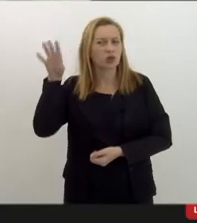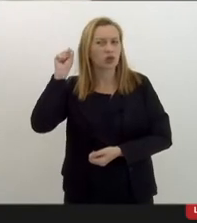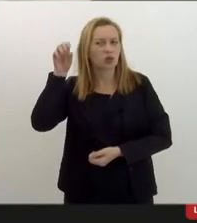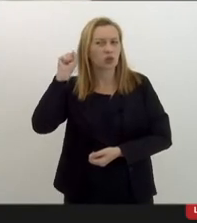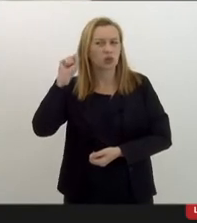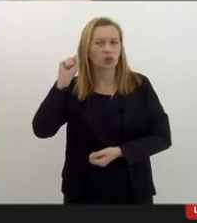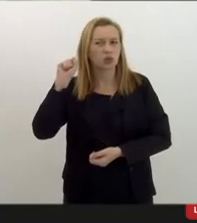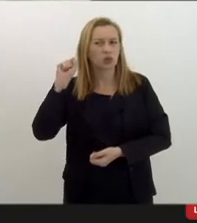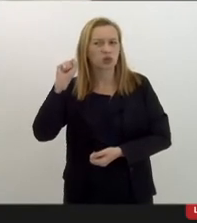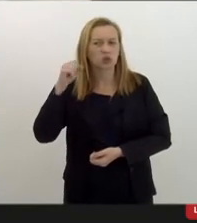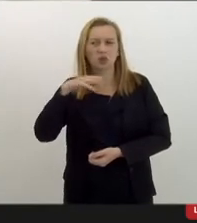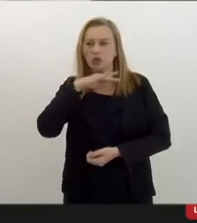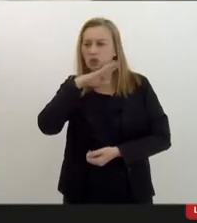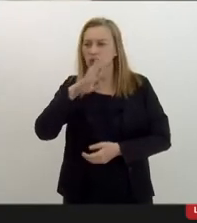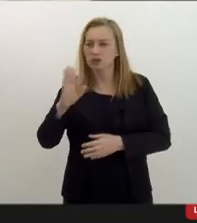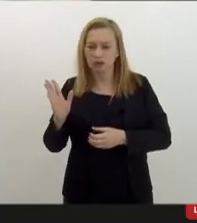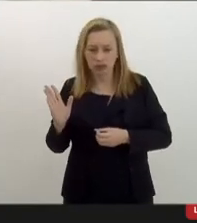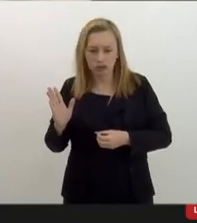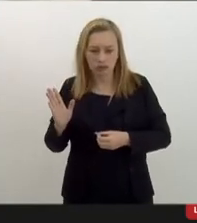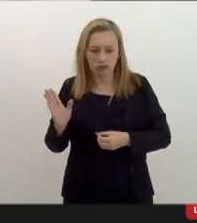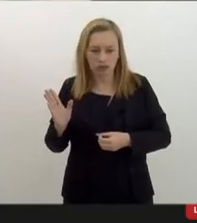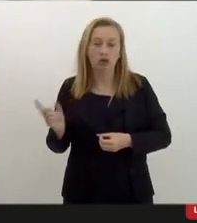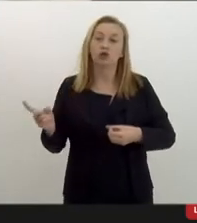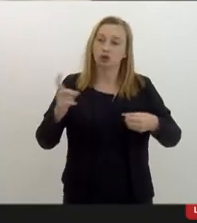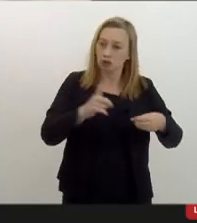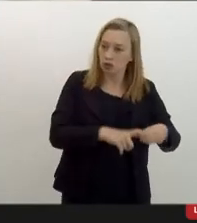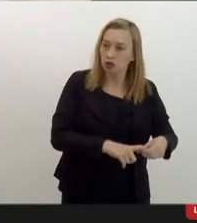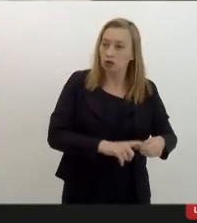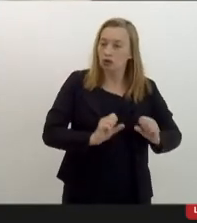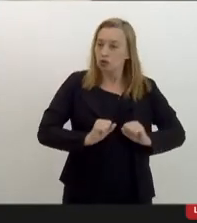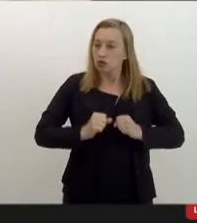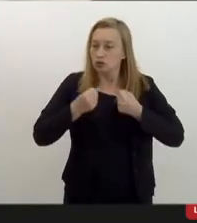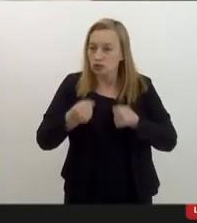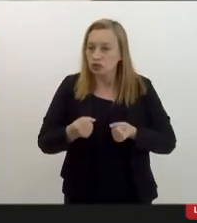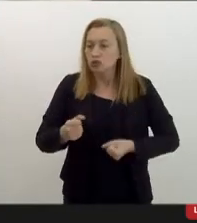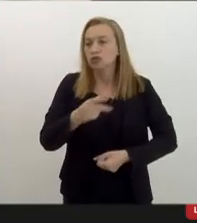a gestão do presidente a